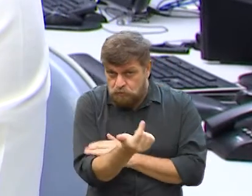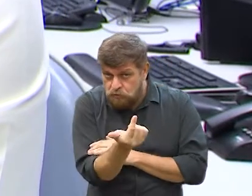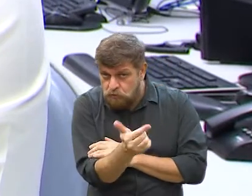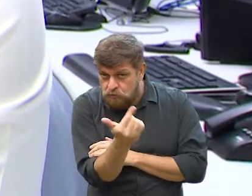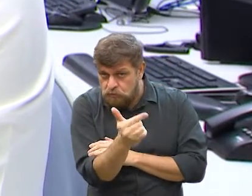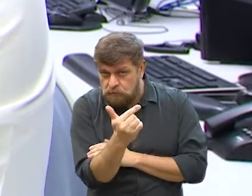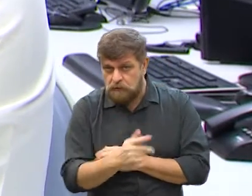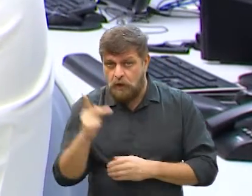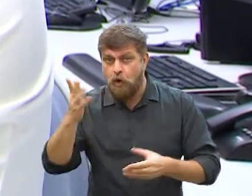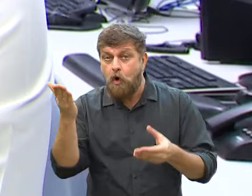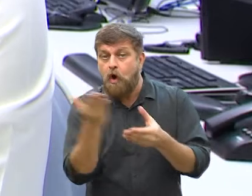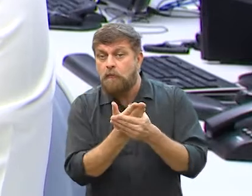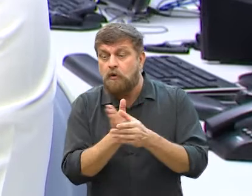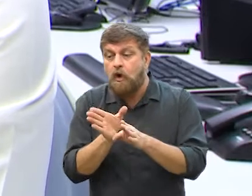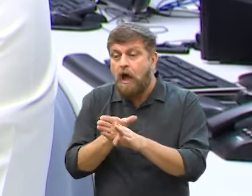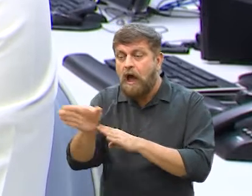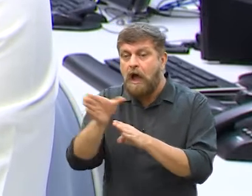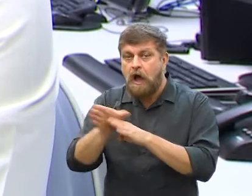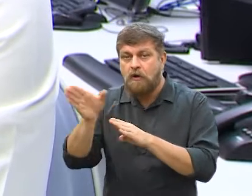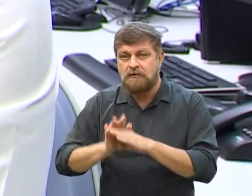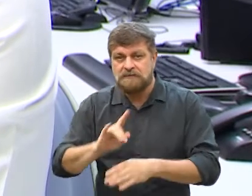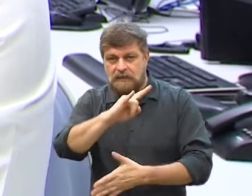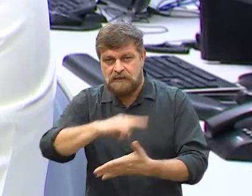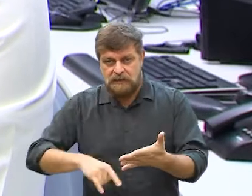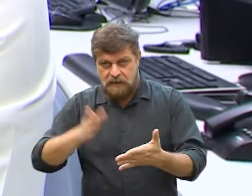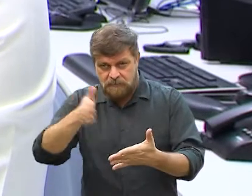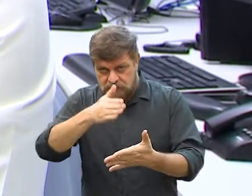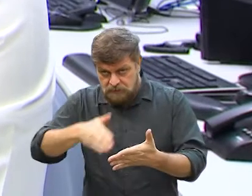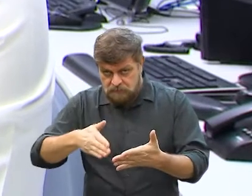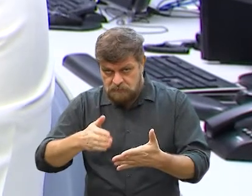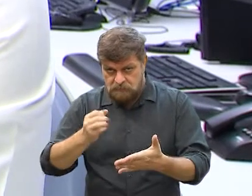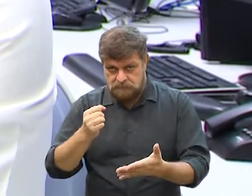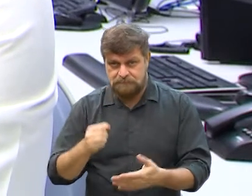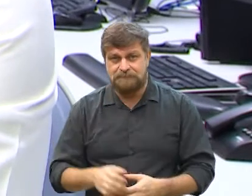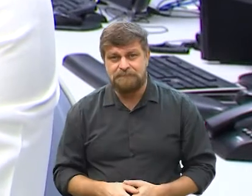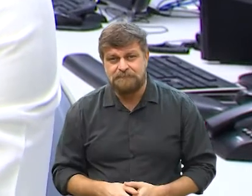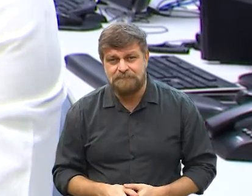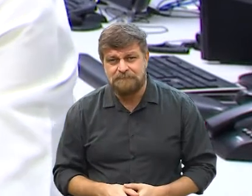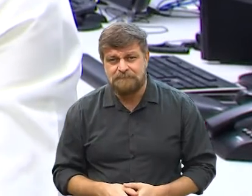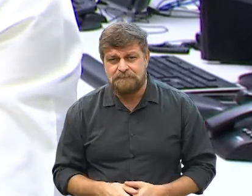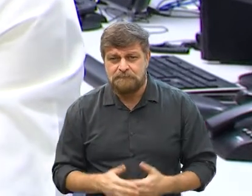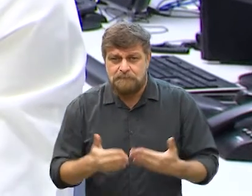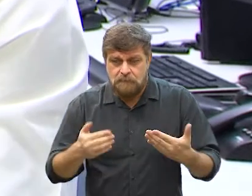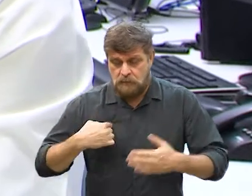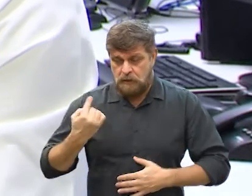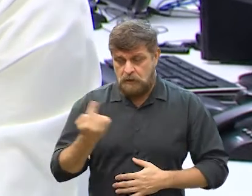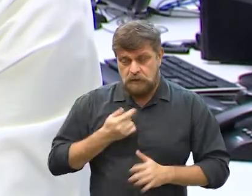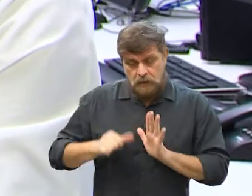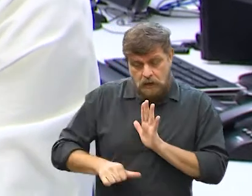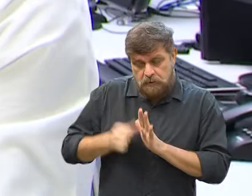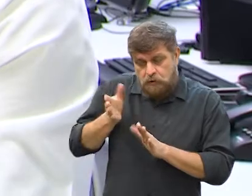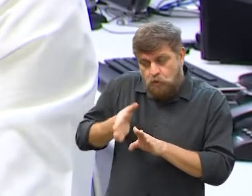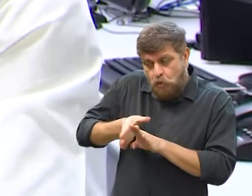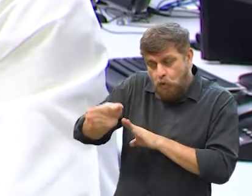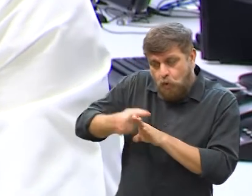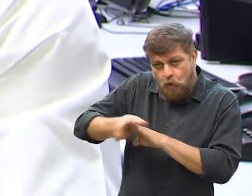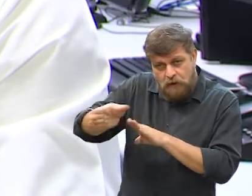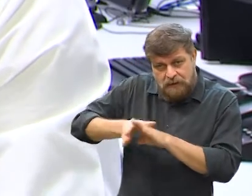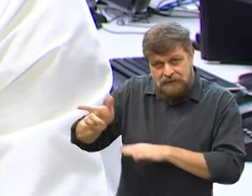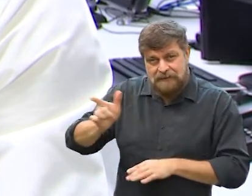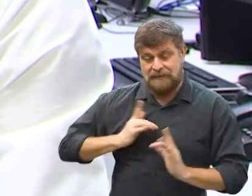o PROCON aconselha os pais a cancelarem a matrícula dos filhos ou não? A gente primeiramente orienta que haja